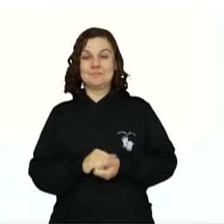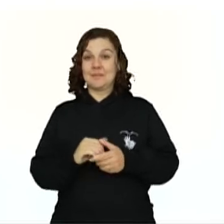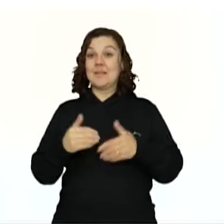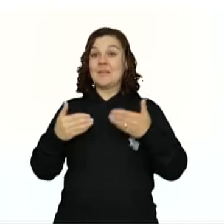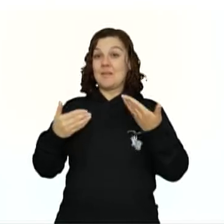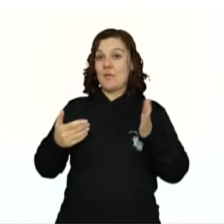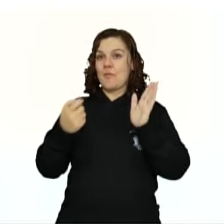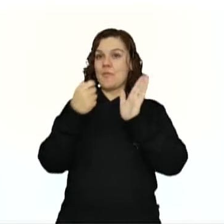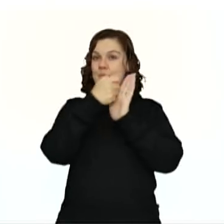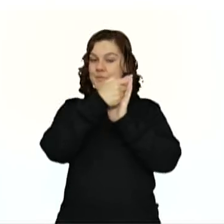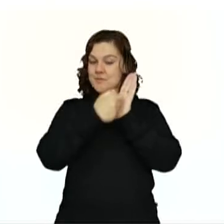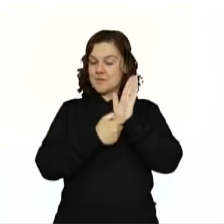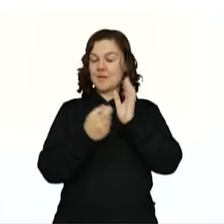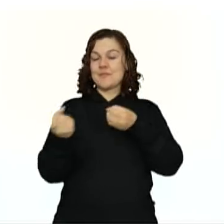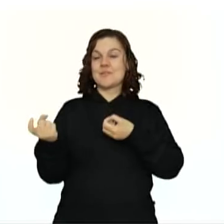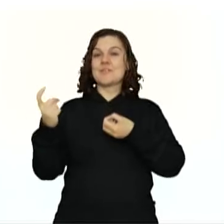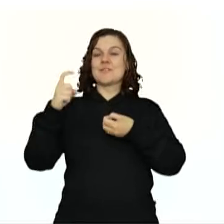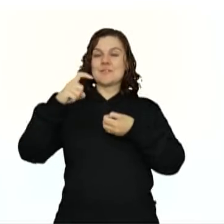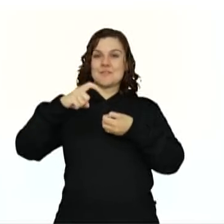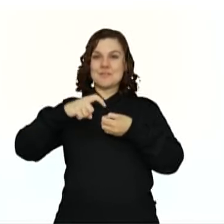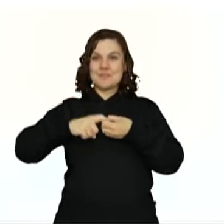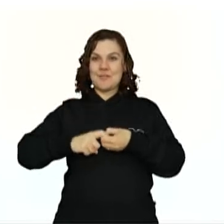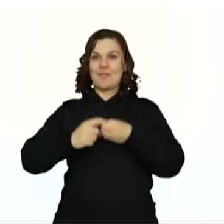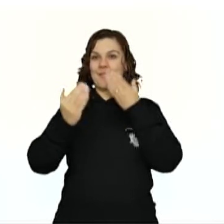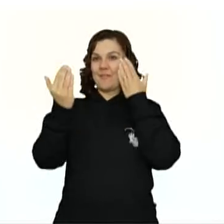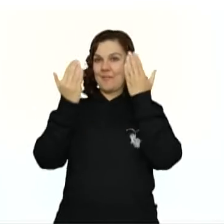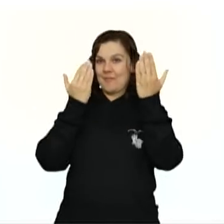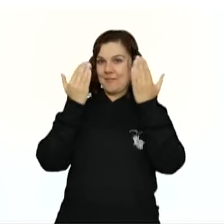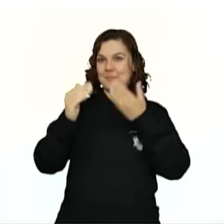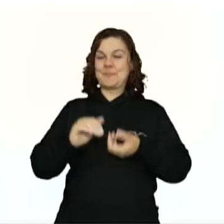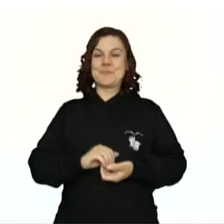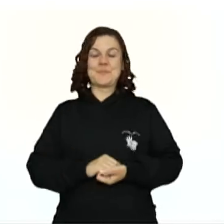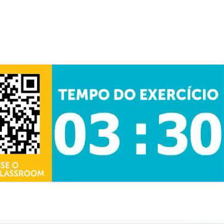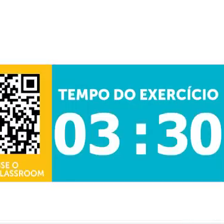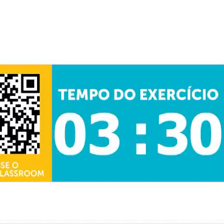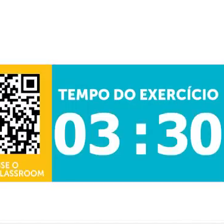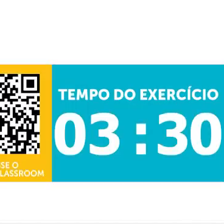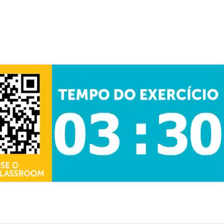Então, escreva aí e já retornamos para conferir.